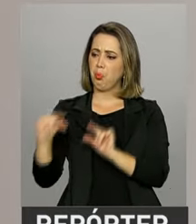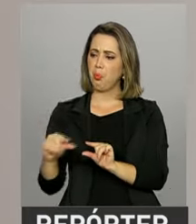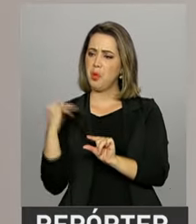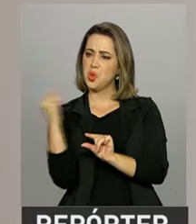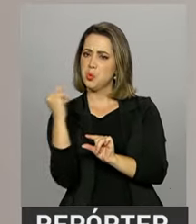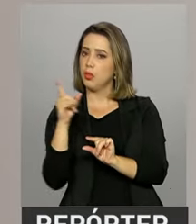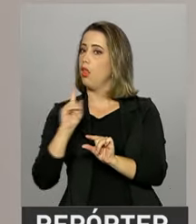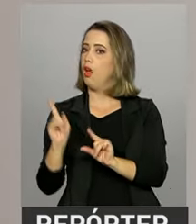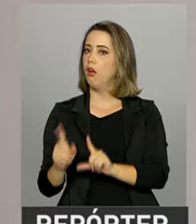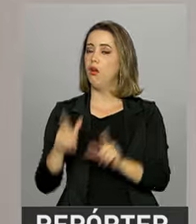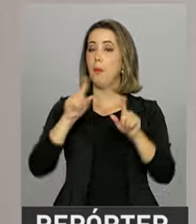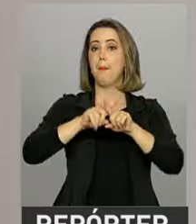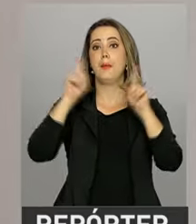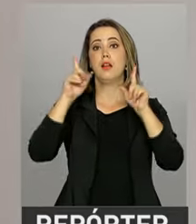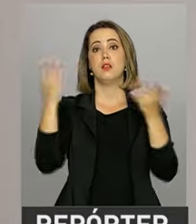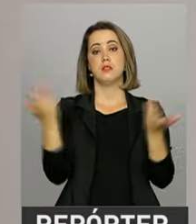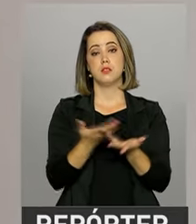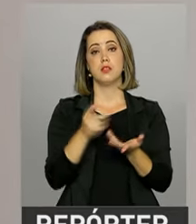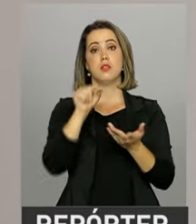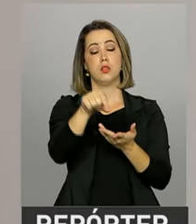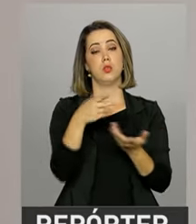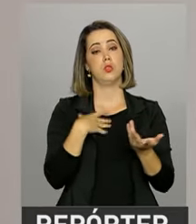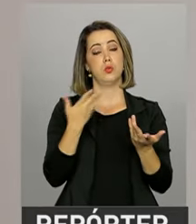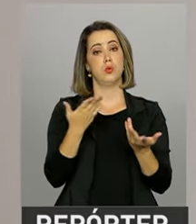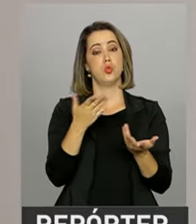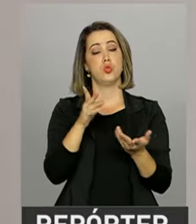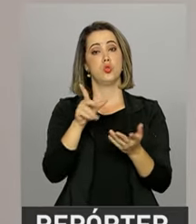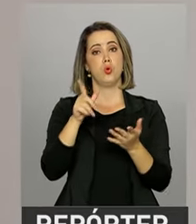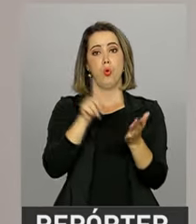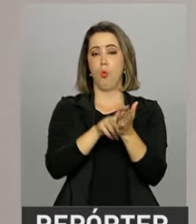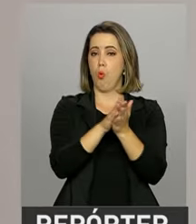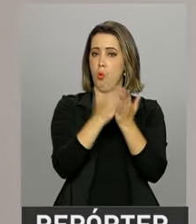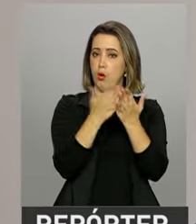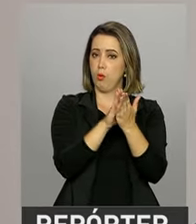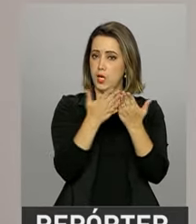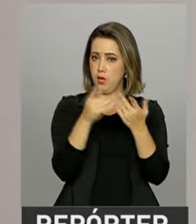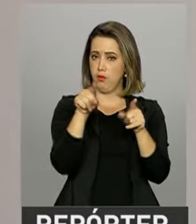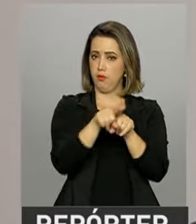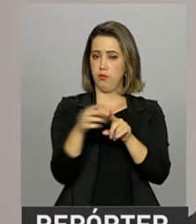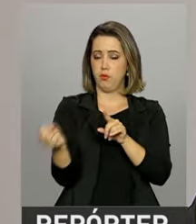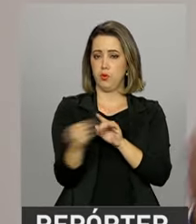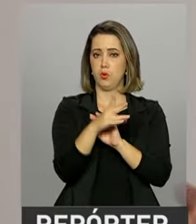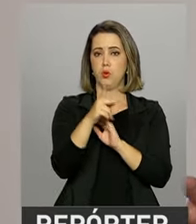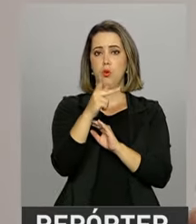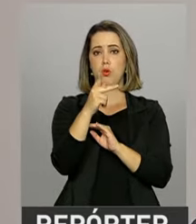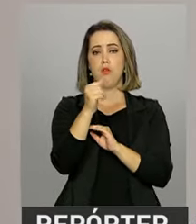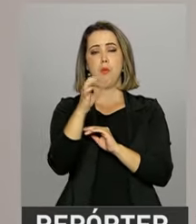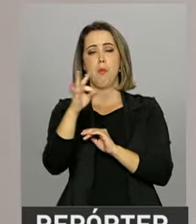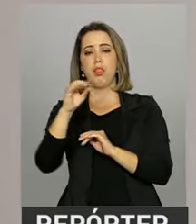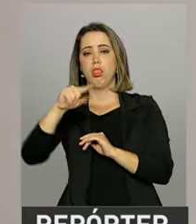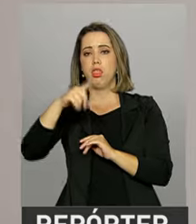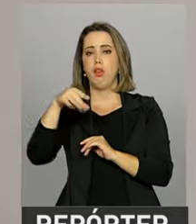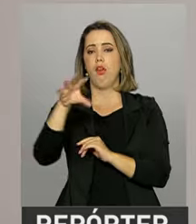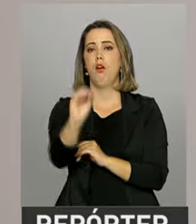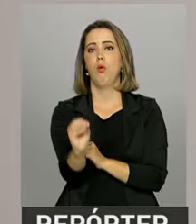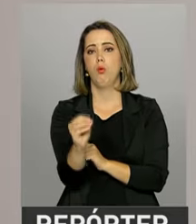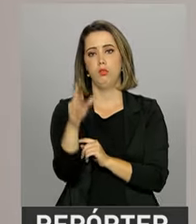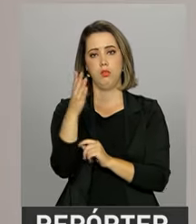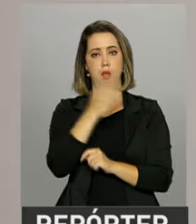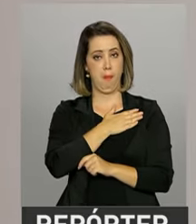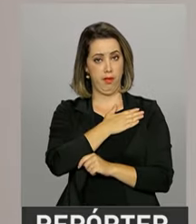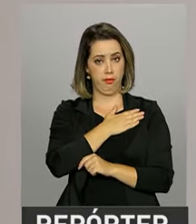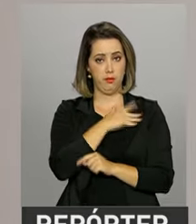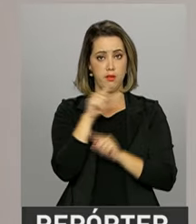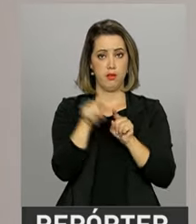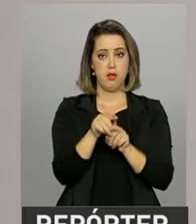por exemplo, do livro do Panteão da Pátria prestigia, com a Zuzu Ângela, prestigia